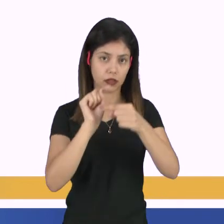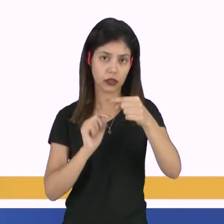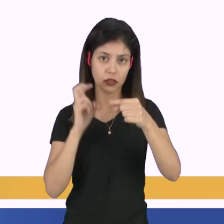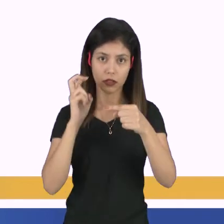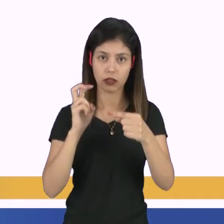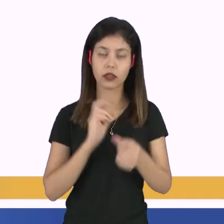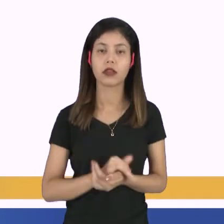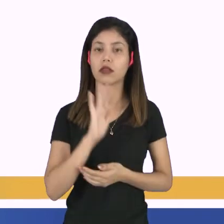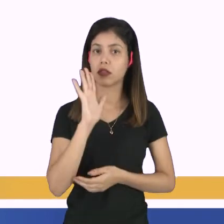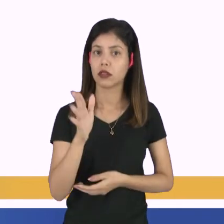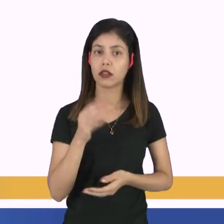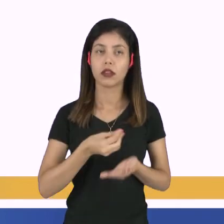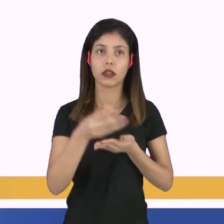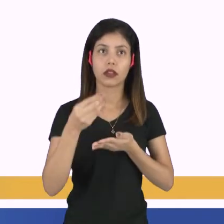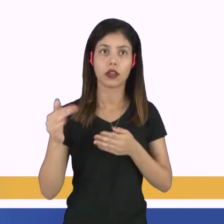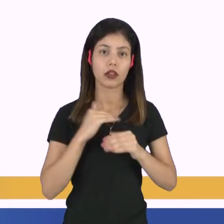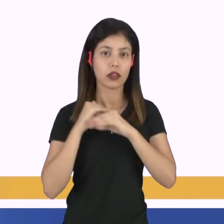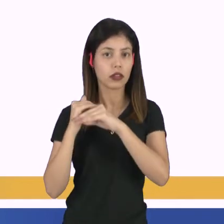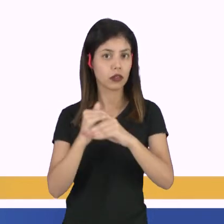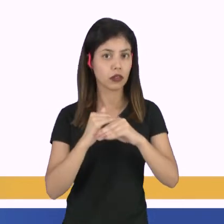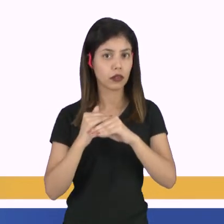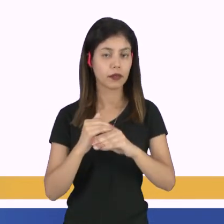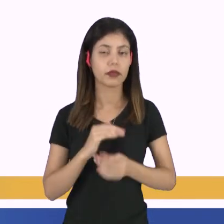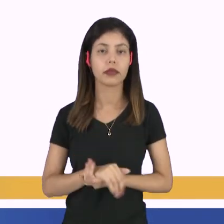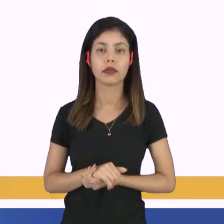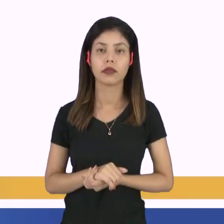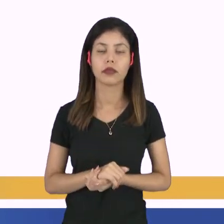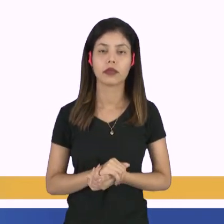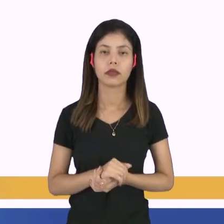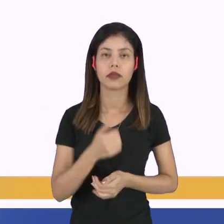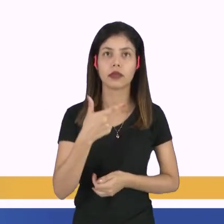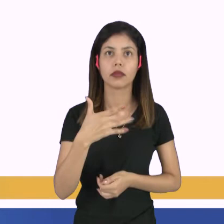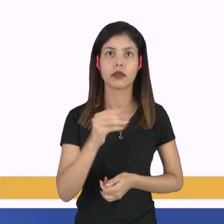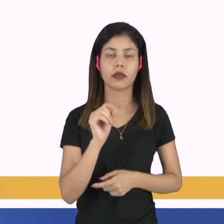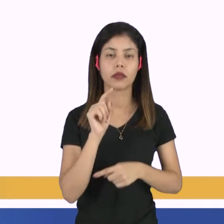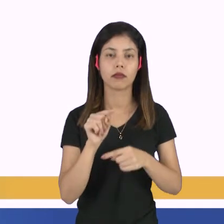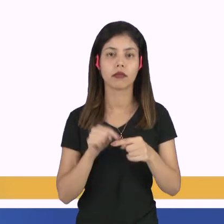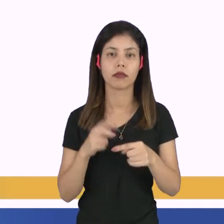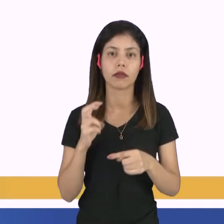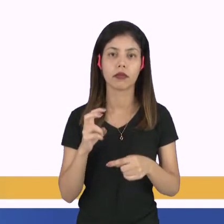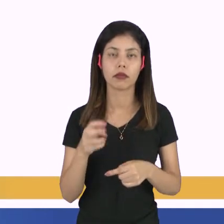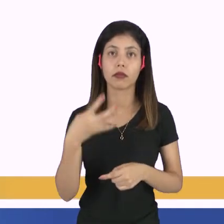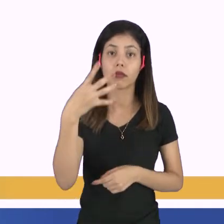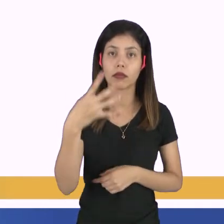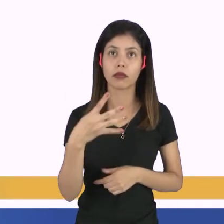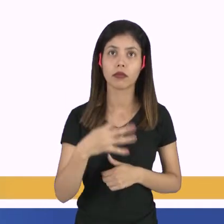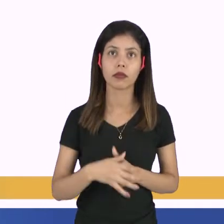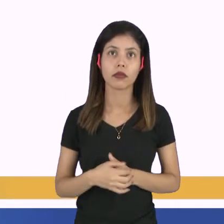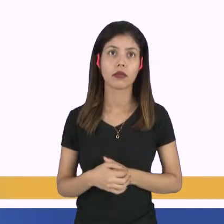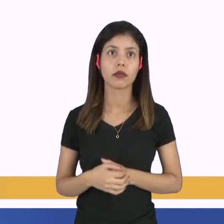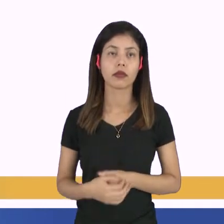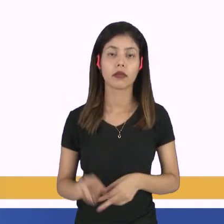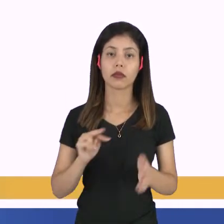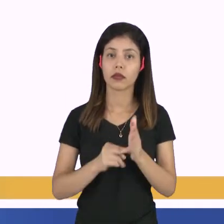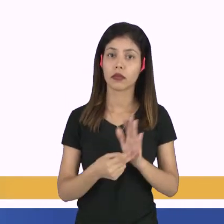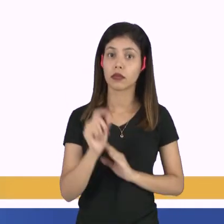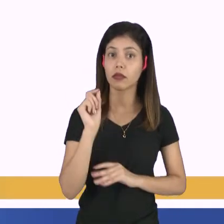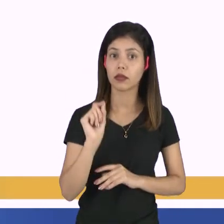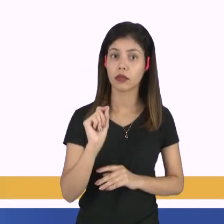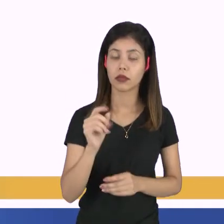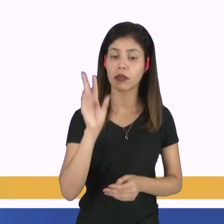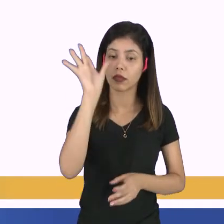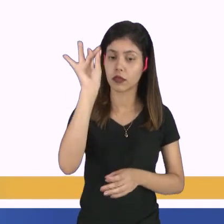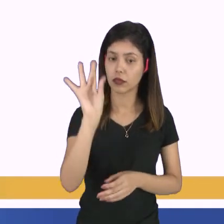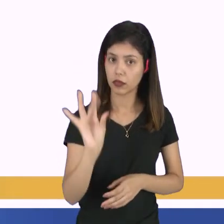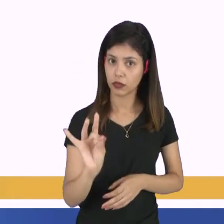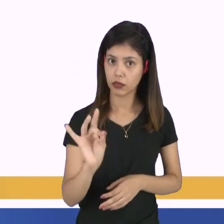por 5, já que eu quero distribuir igualmente. Então, 20 dividido para 5 dá 4. Isso quer dizer que cada criança vai